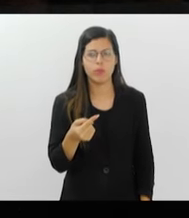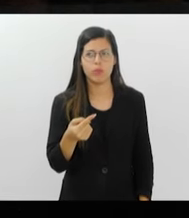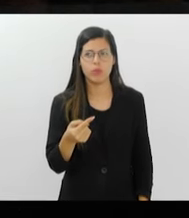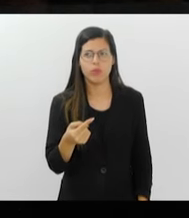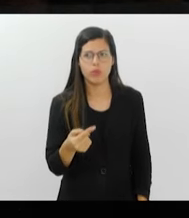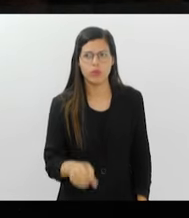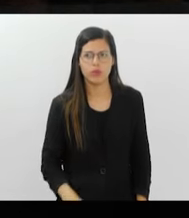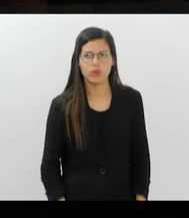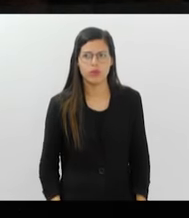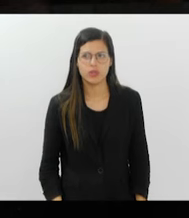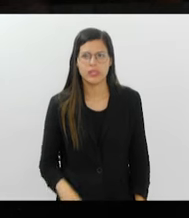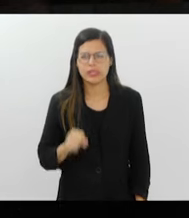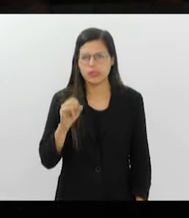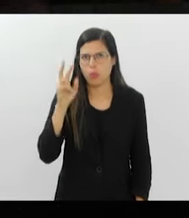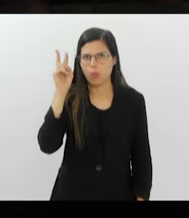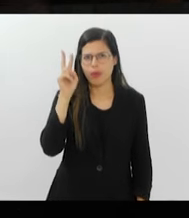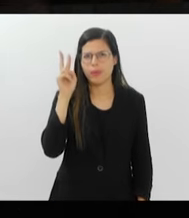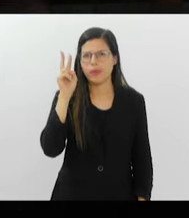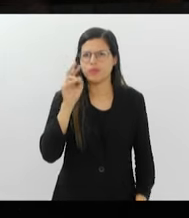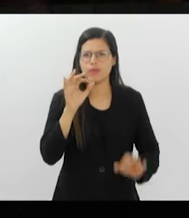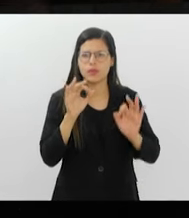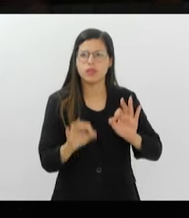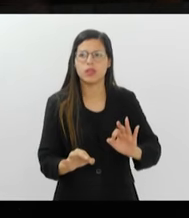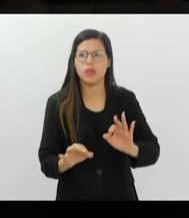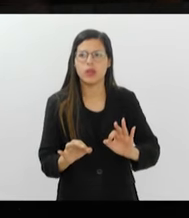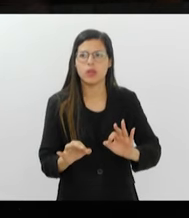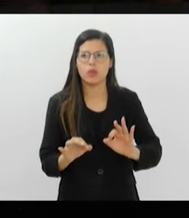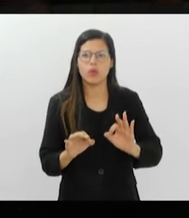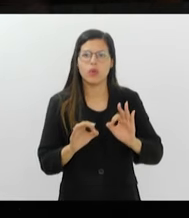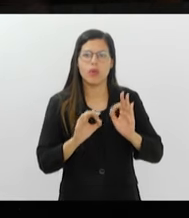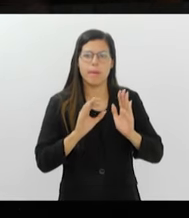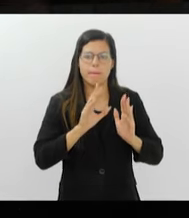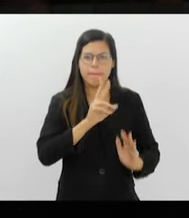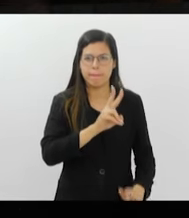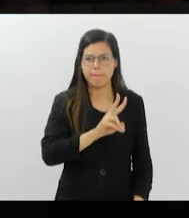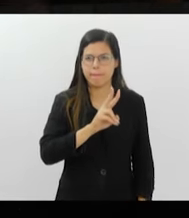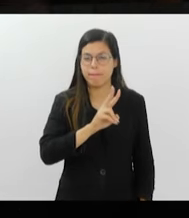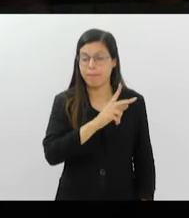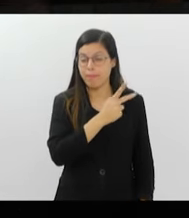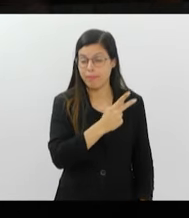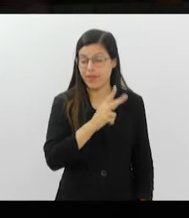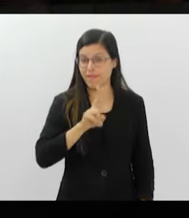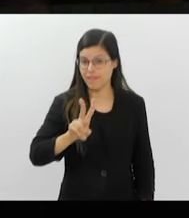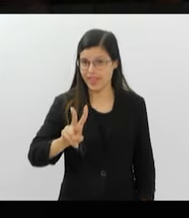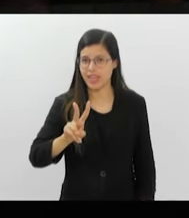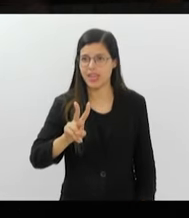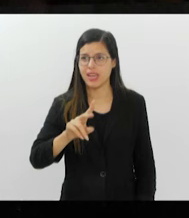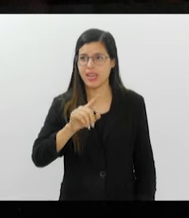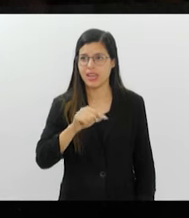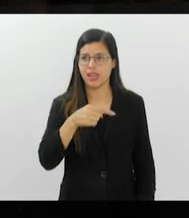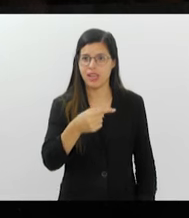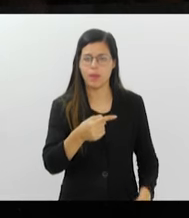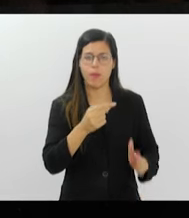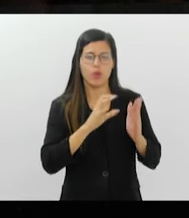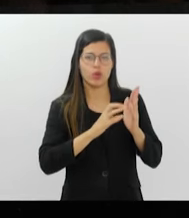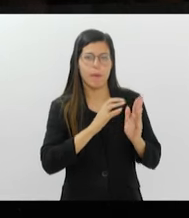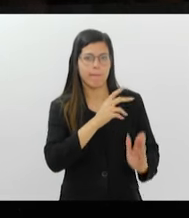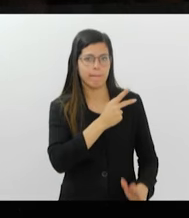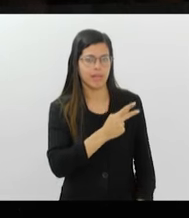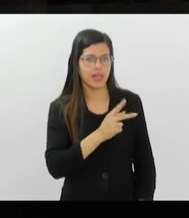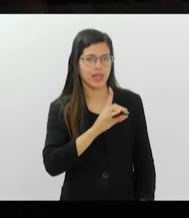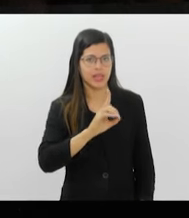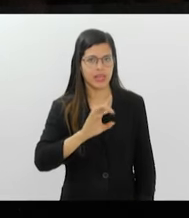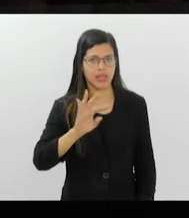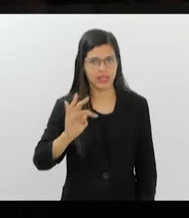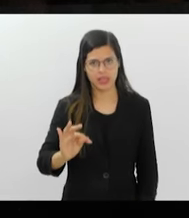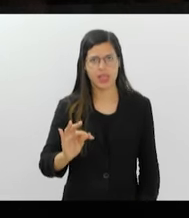de memória, ele passou pelo PV e depois foi para o PDT,